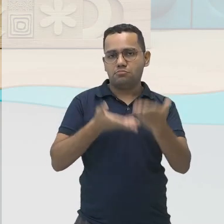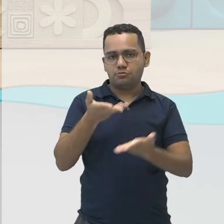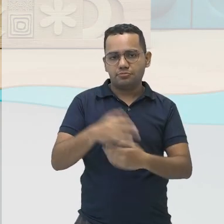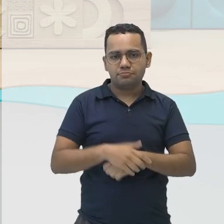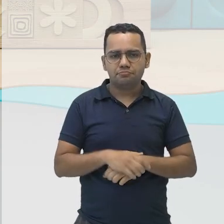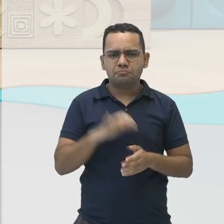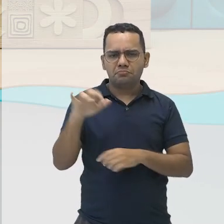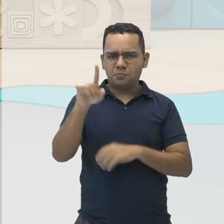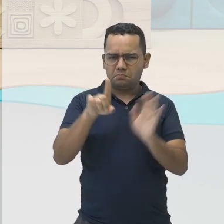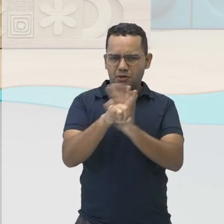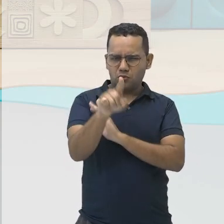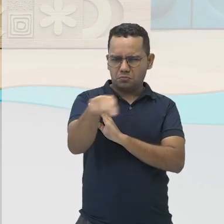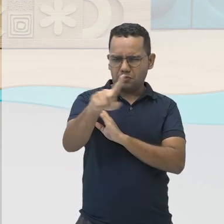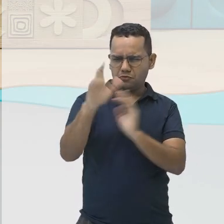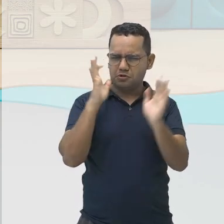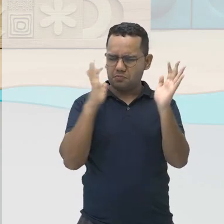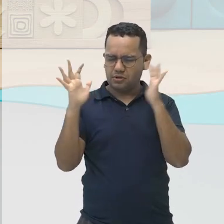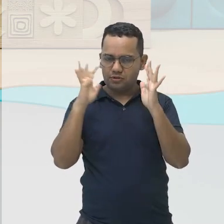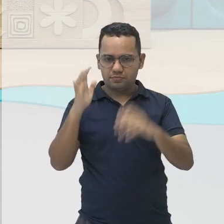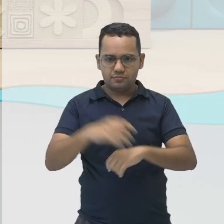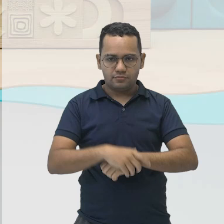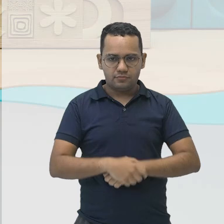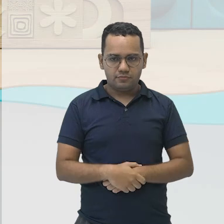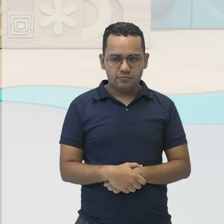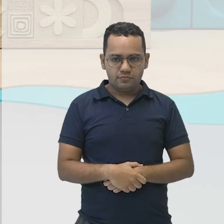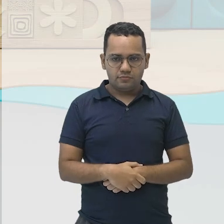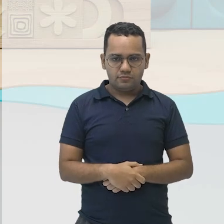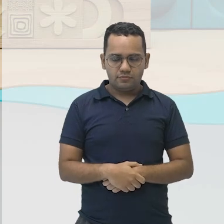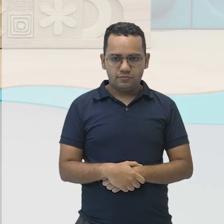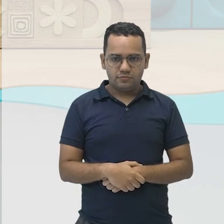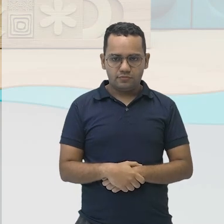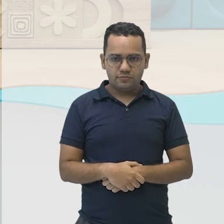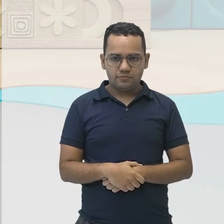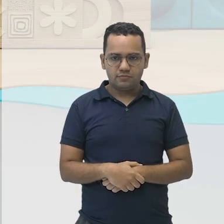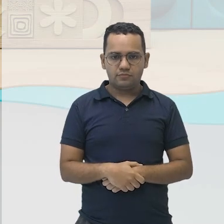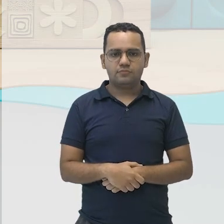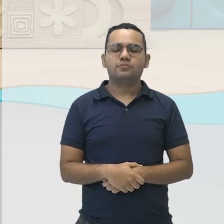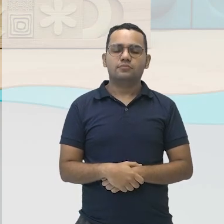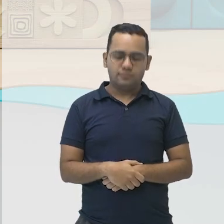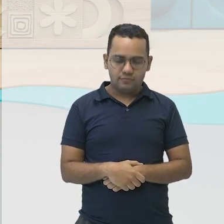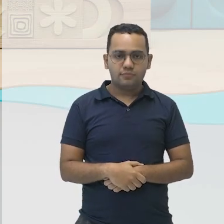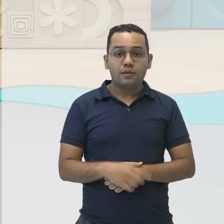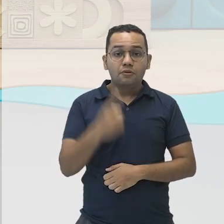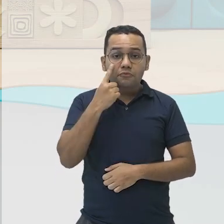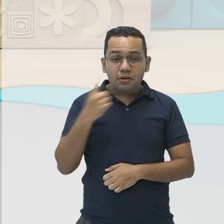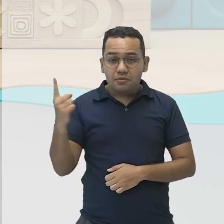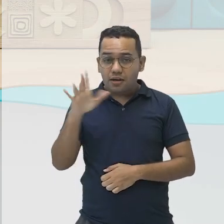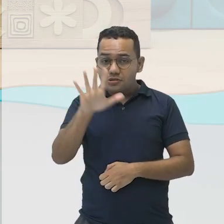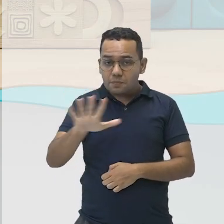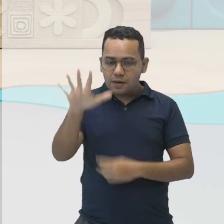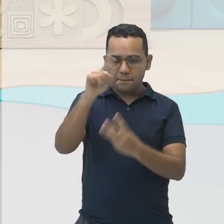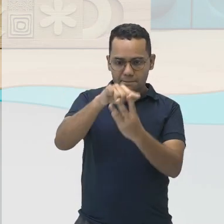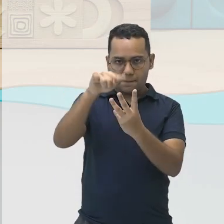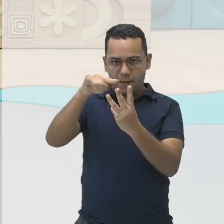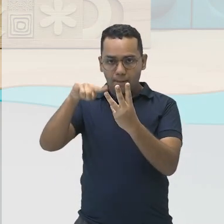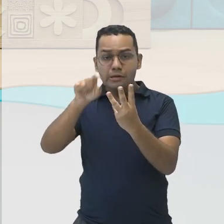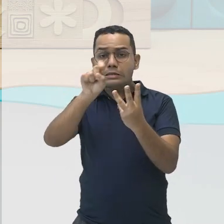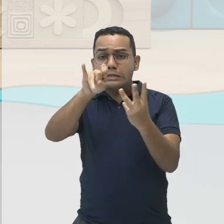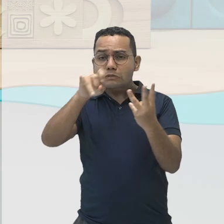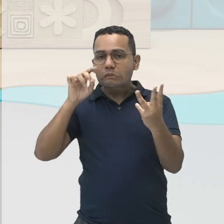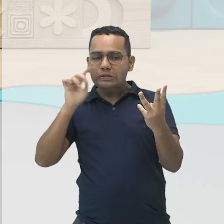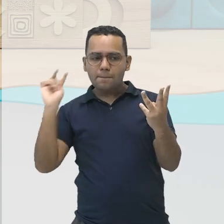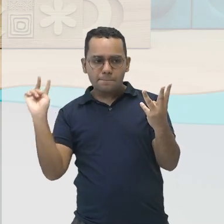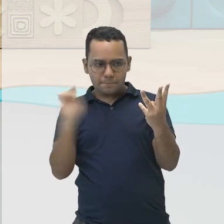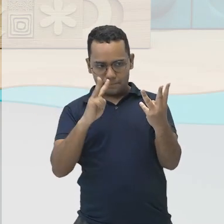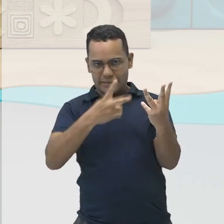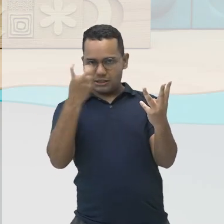vocês. Se você se deparasse com alguma dessas situações que vocês estão vendo aqui representada nessas figuras, você saberia o